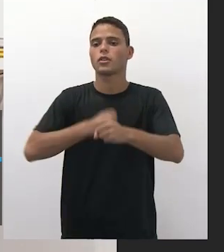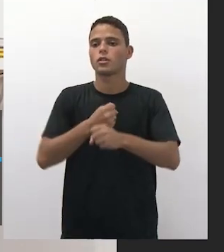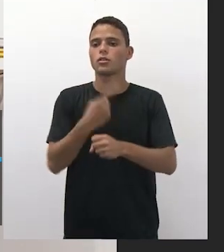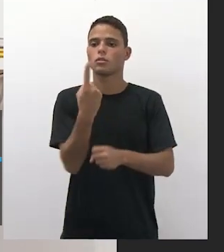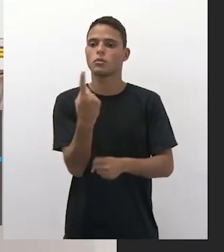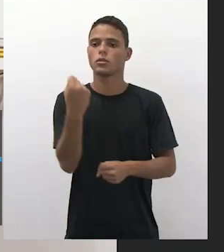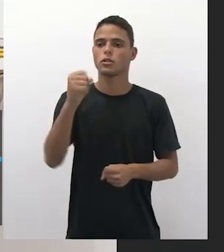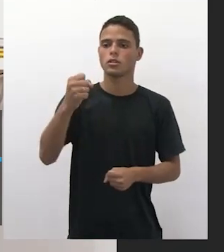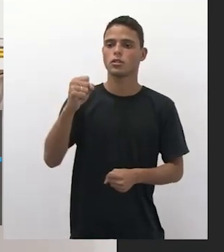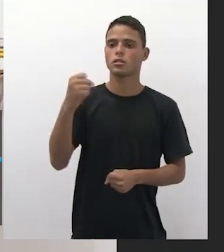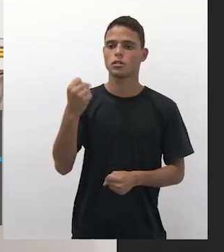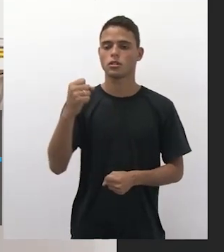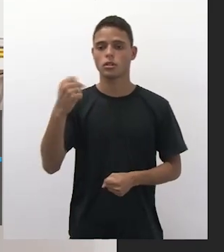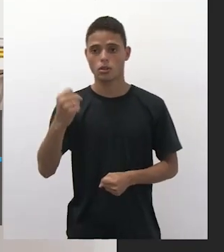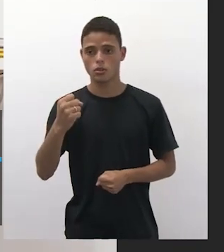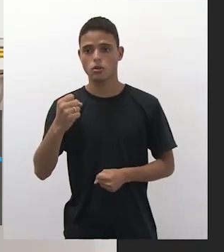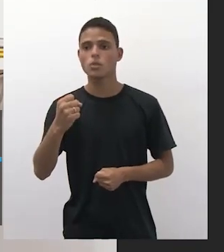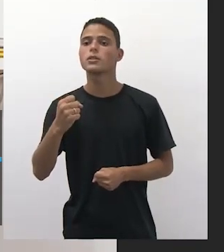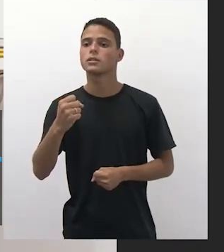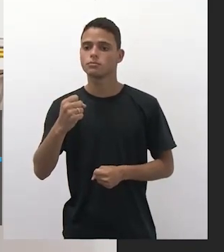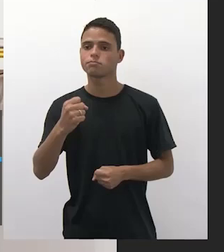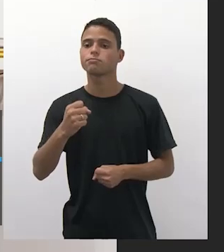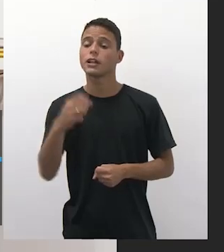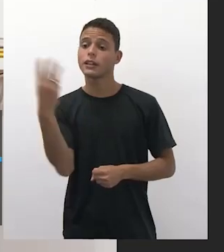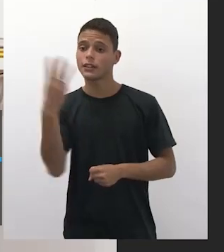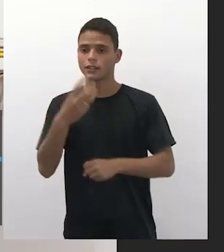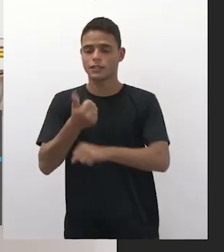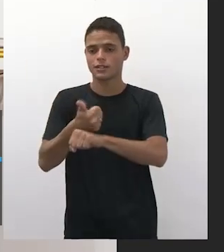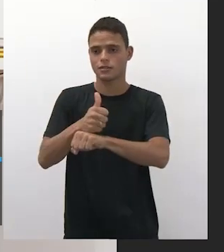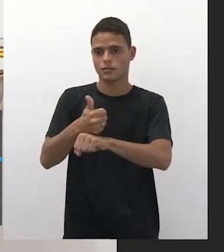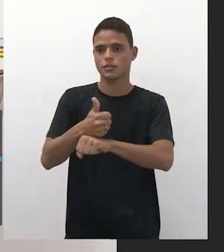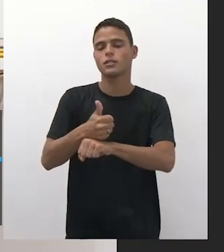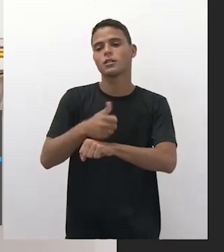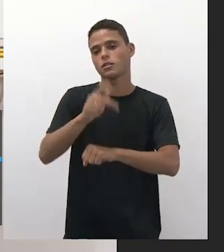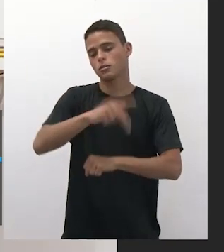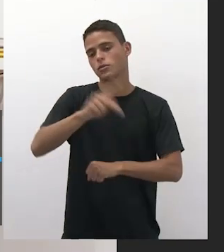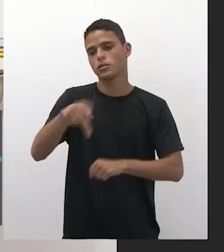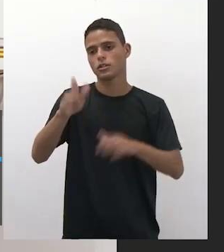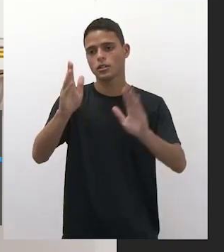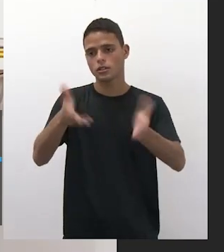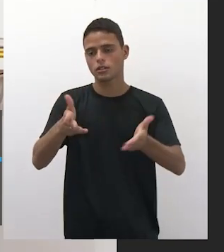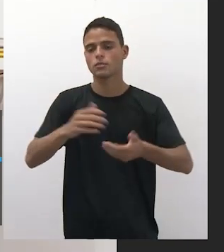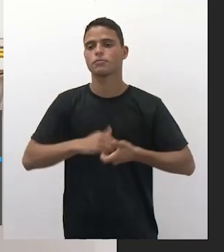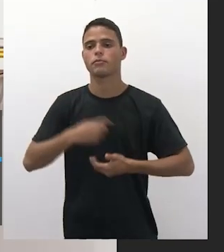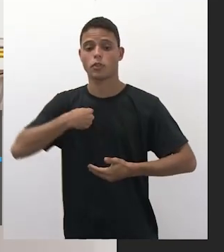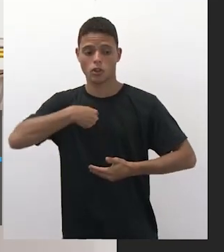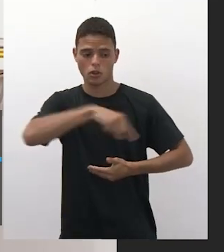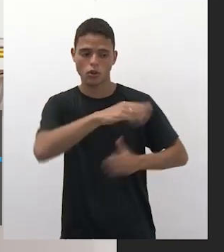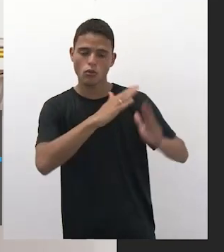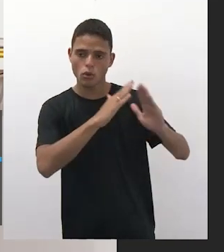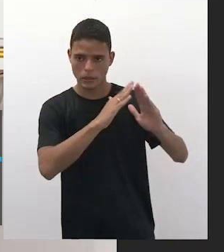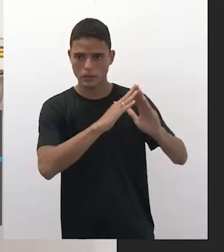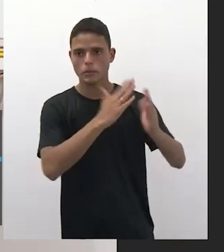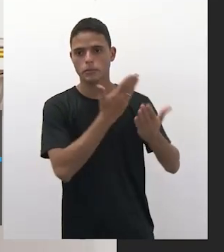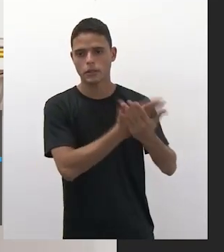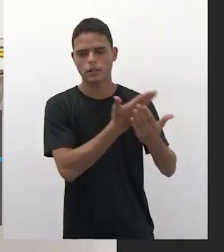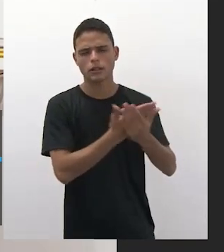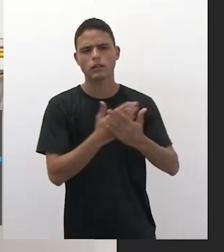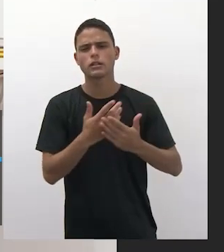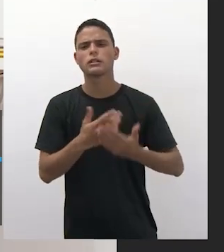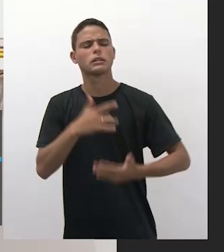88 era uma terceira professora. Né? Quando eu fui para a escola, eu ainda fui com um pouco de